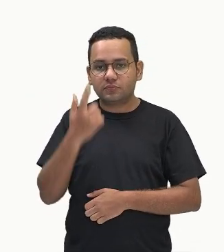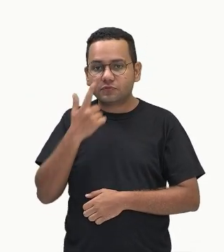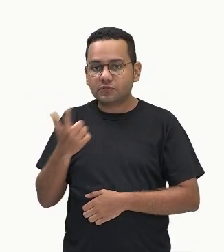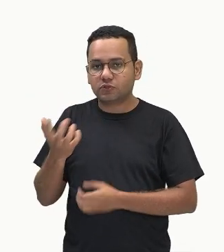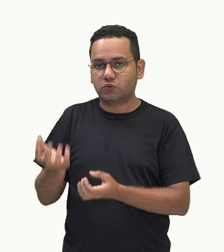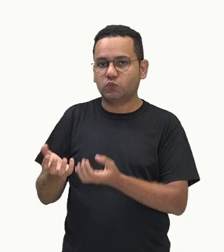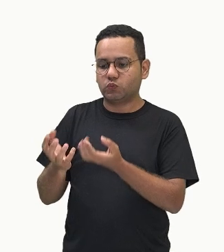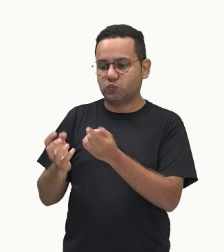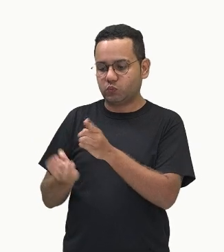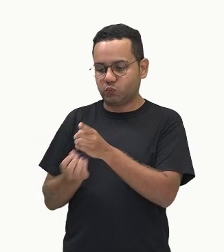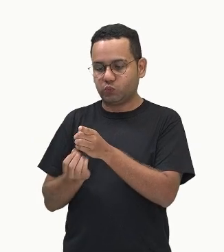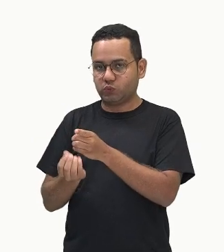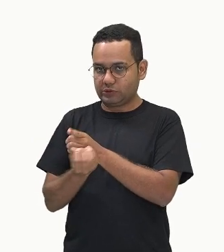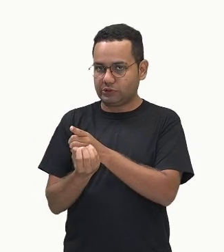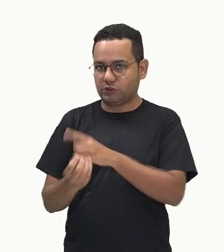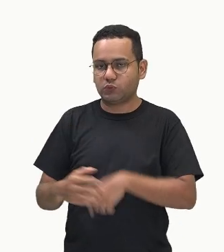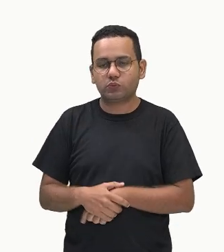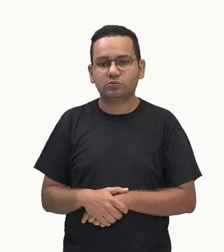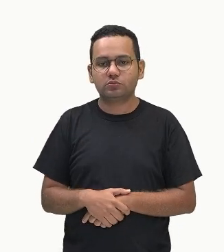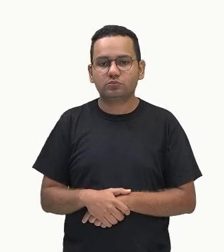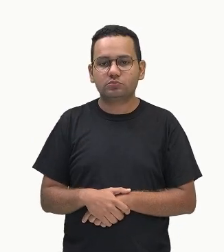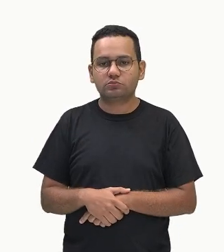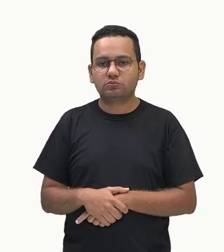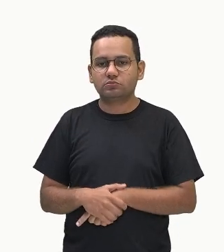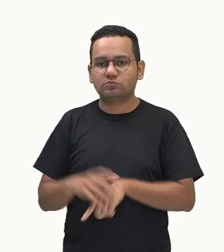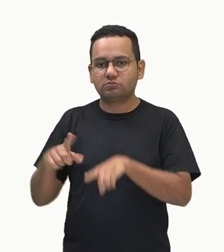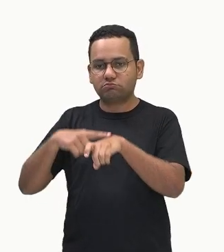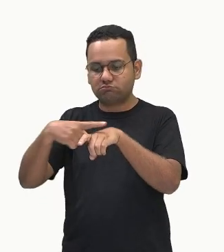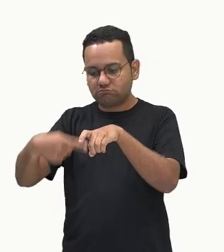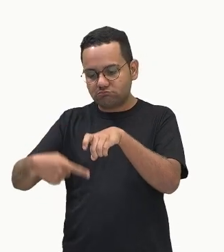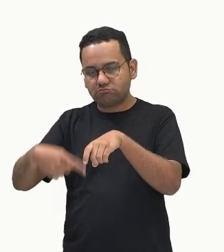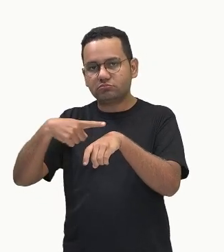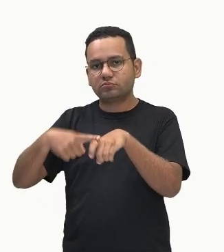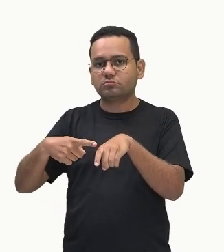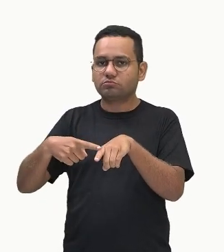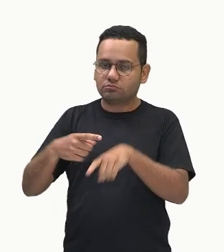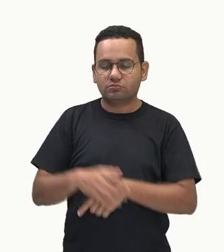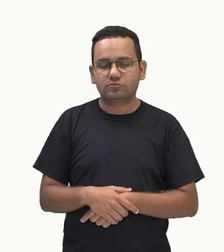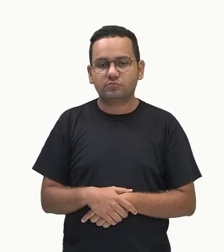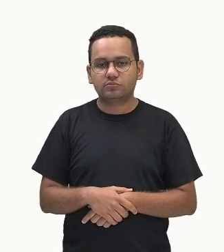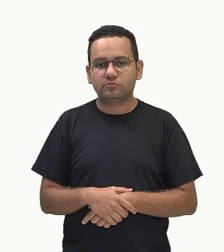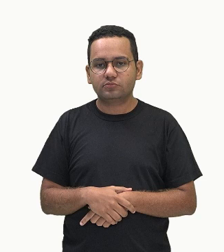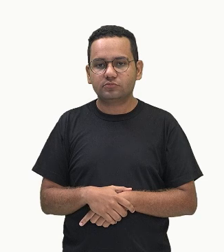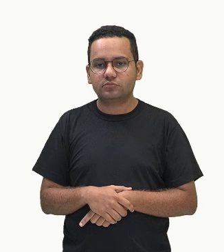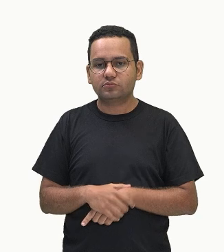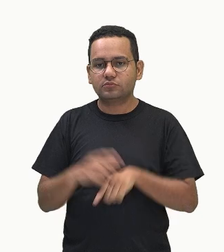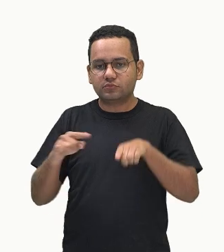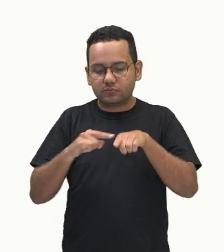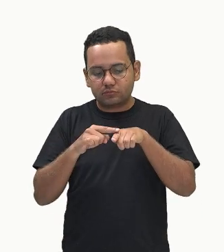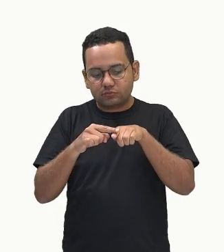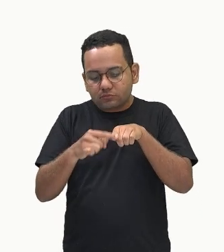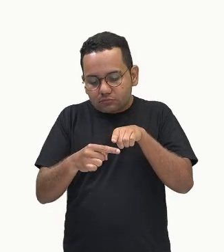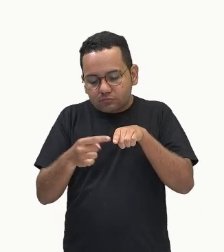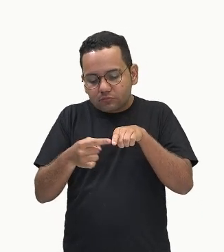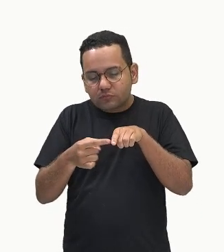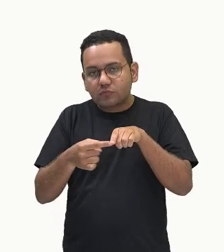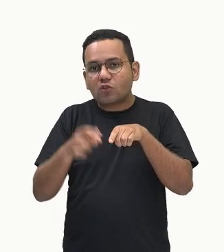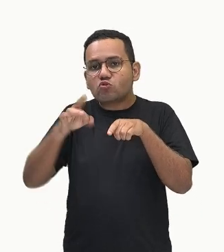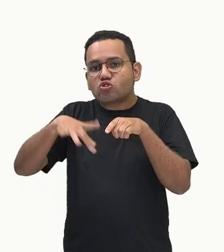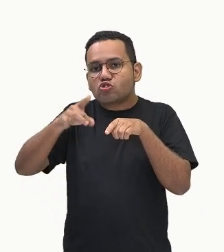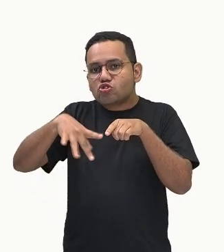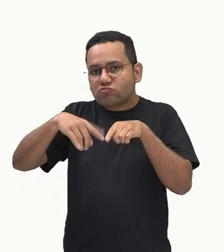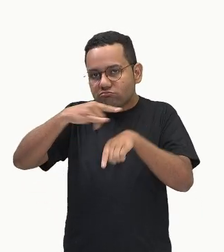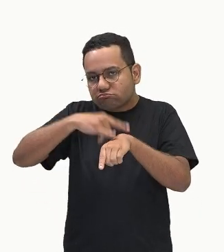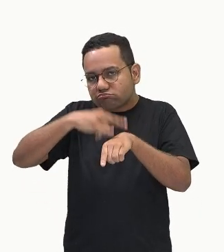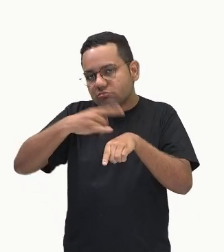testículos, o órgão sexual masculino de cópula, que é o pênis. Temos a uretra, que é o canal por onde vai sair tanto a